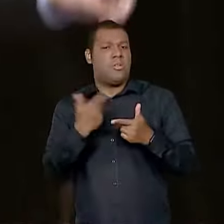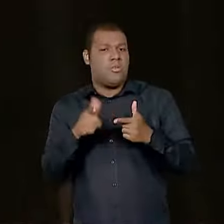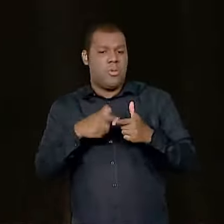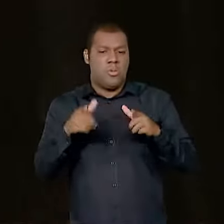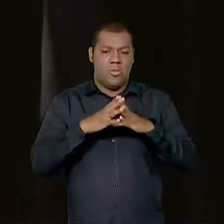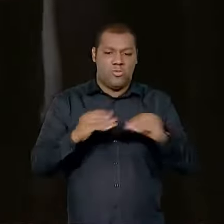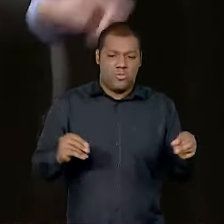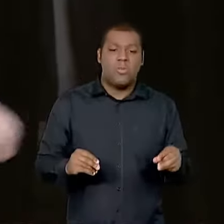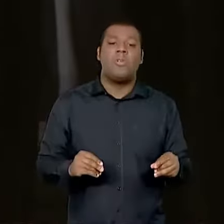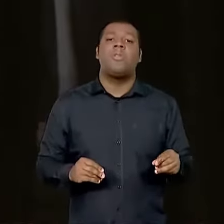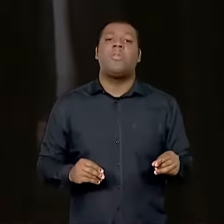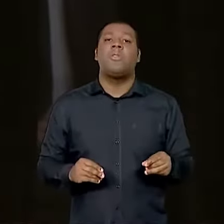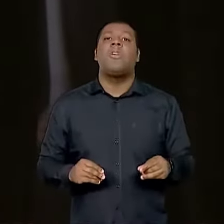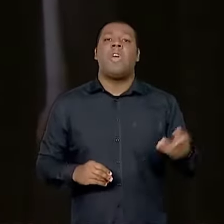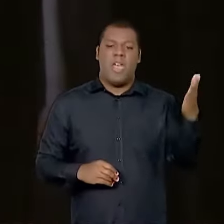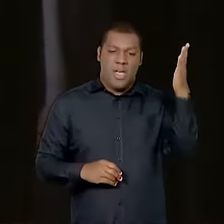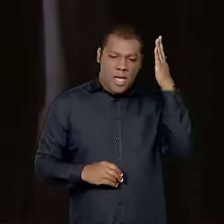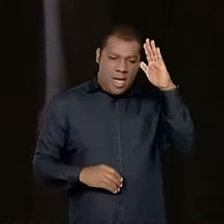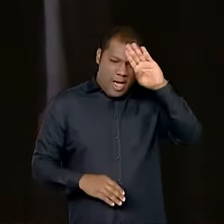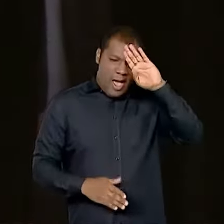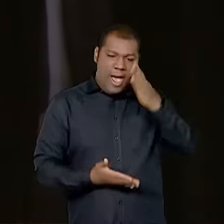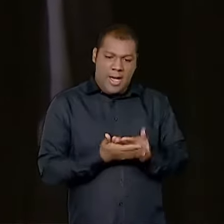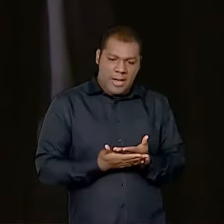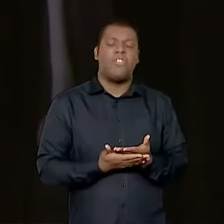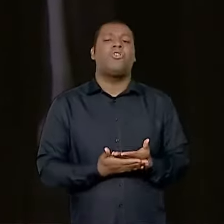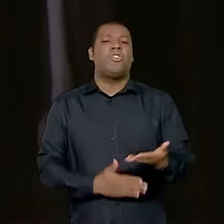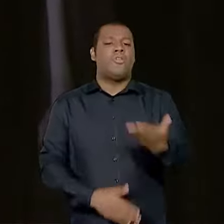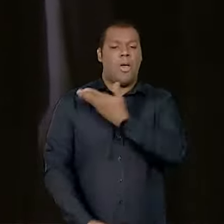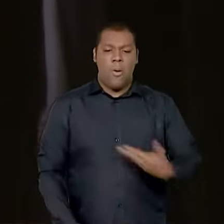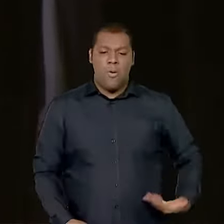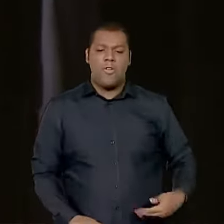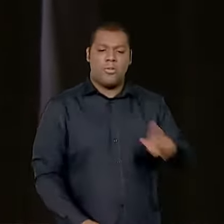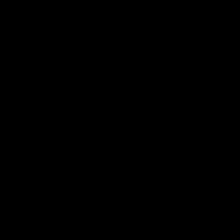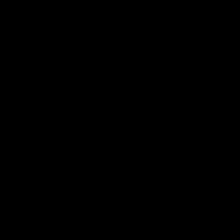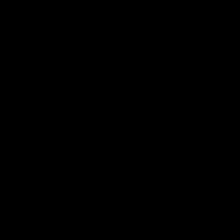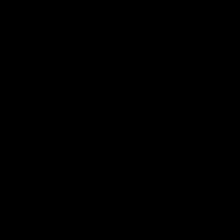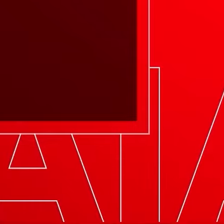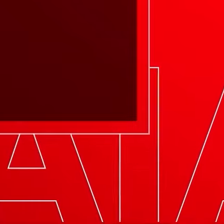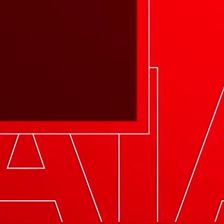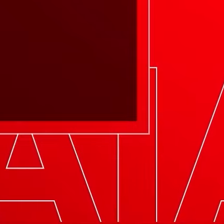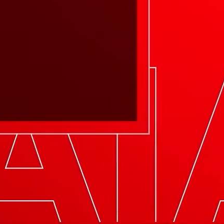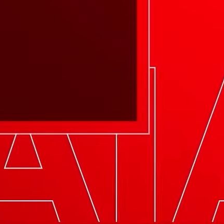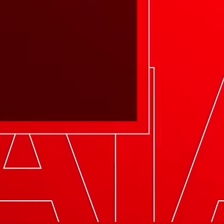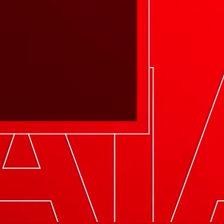eu não tenho dúvida do compromisso desse governo, do nosso compromisso de estarmos juntos nesse propósito.